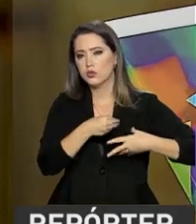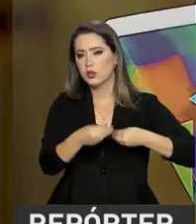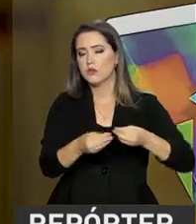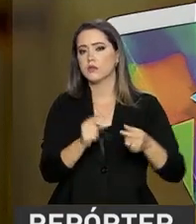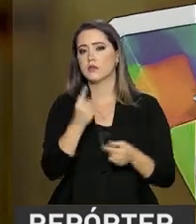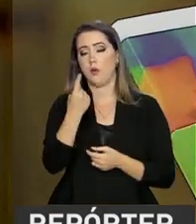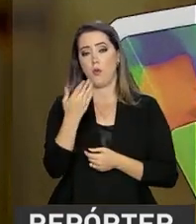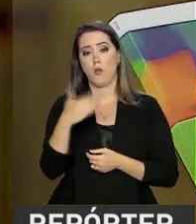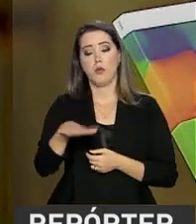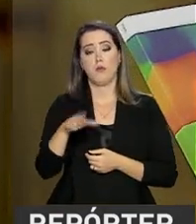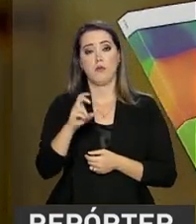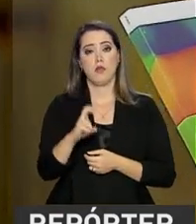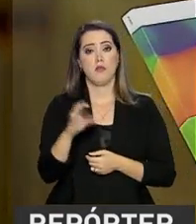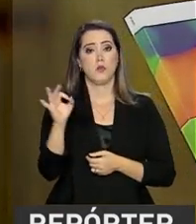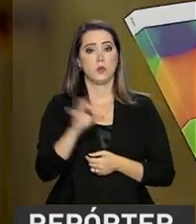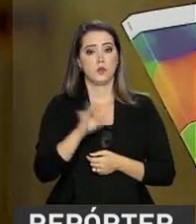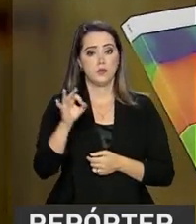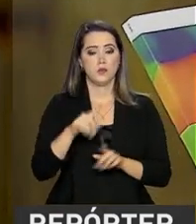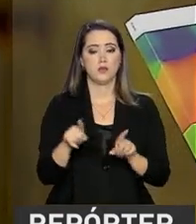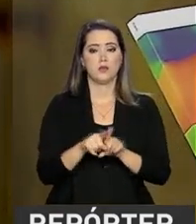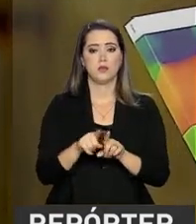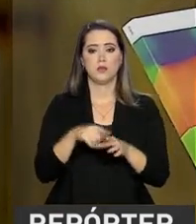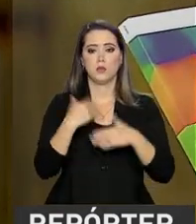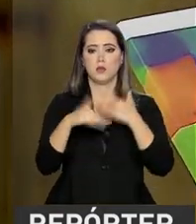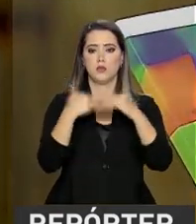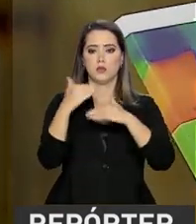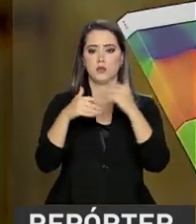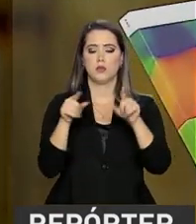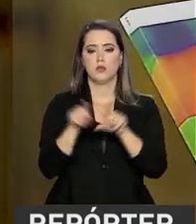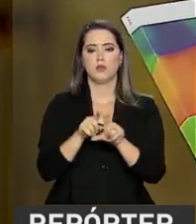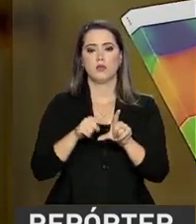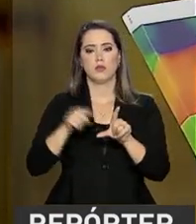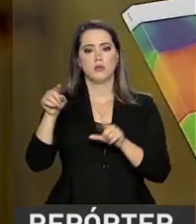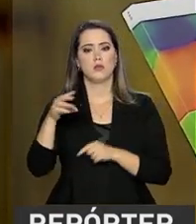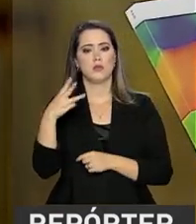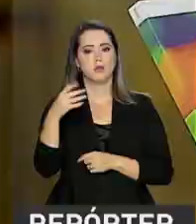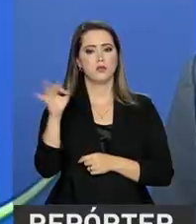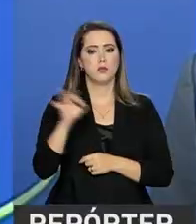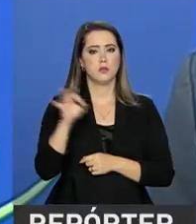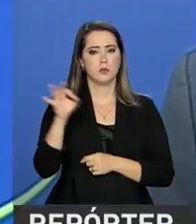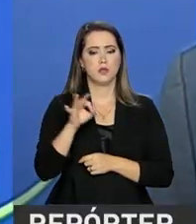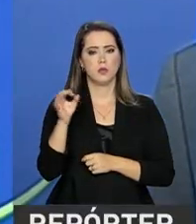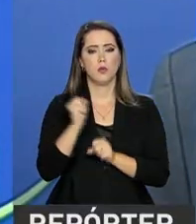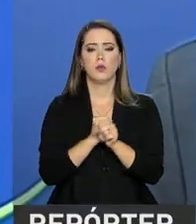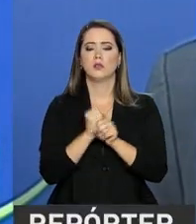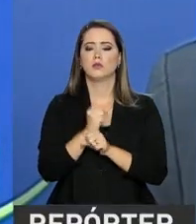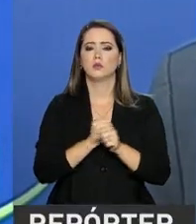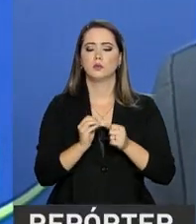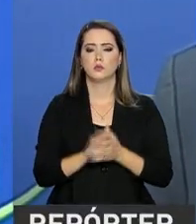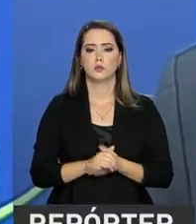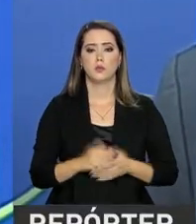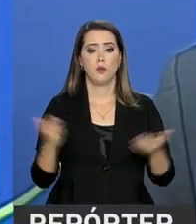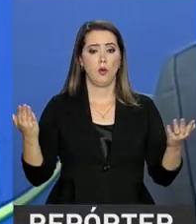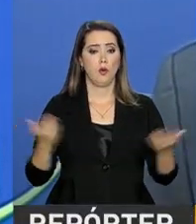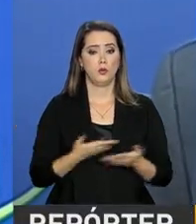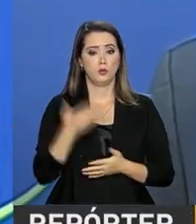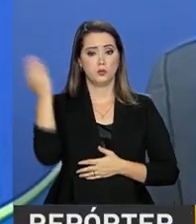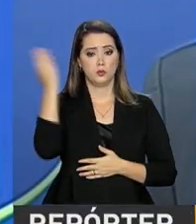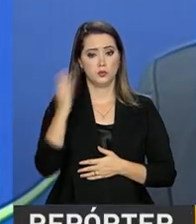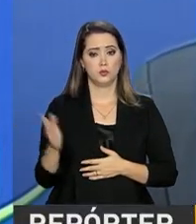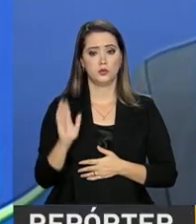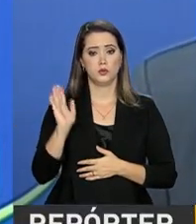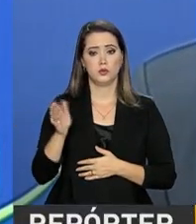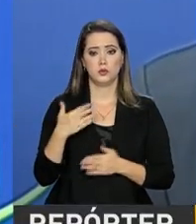em 1,5% e também da taxa de crescimento em 3% ao ano. O Brasil hoje já vai ser um país que